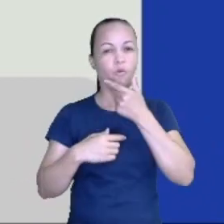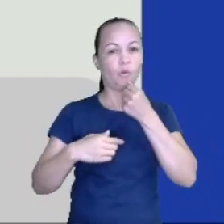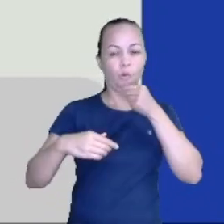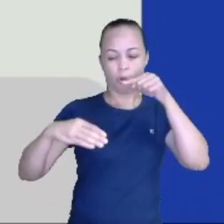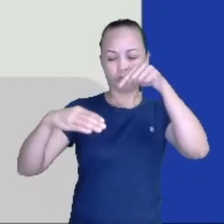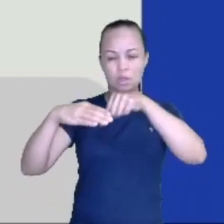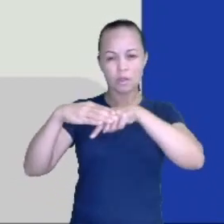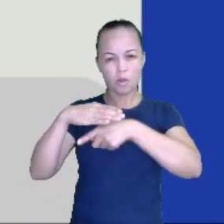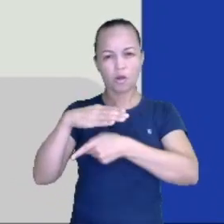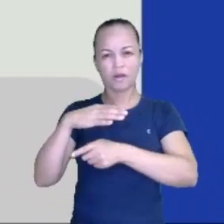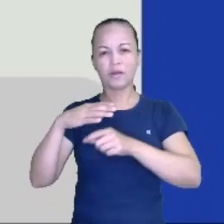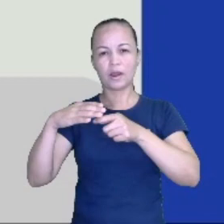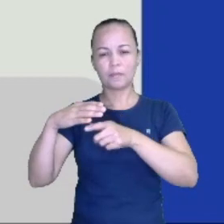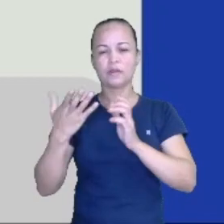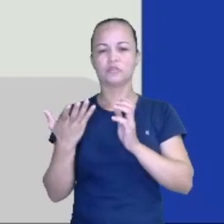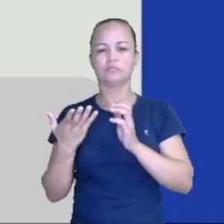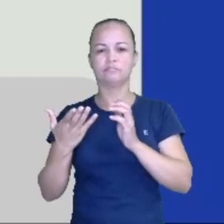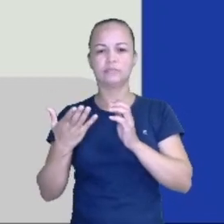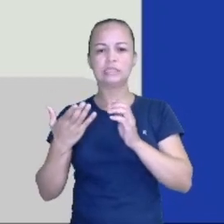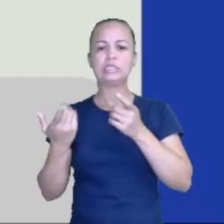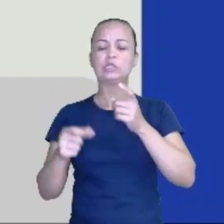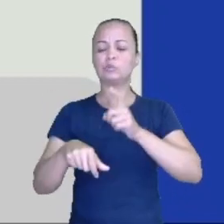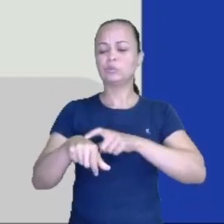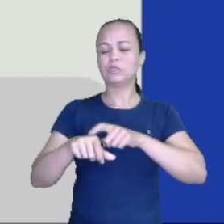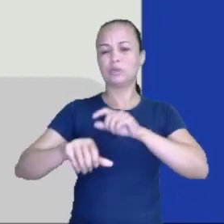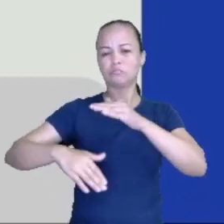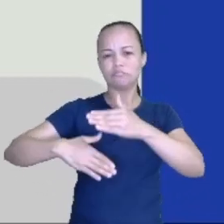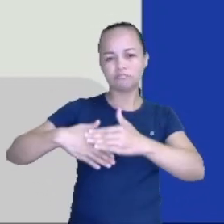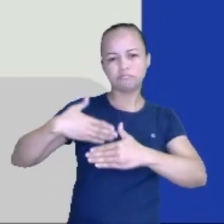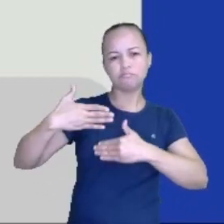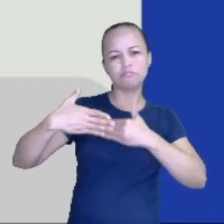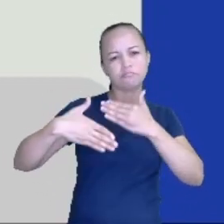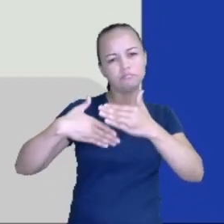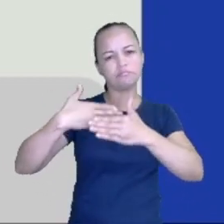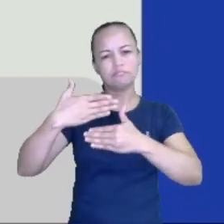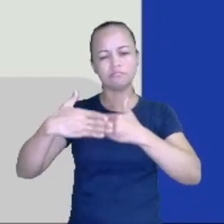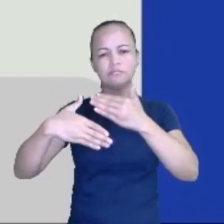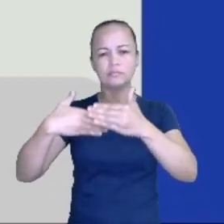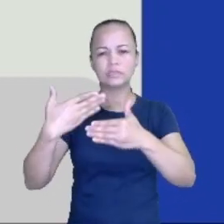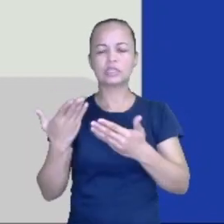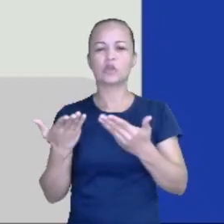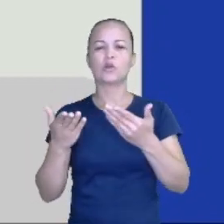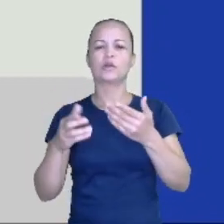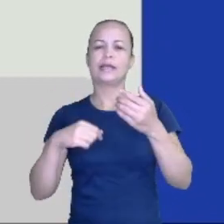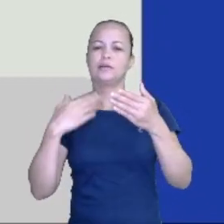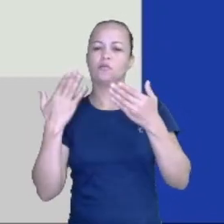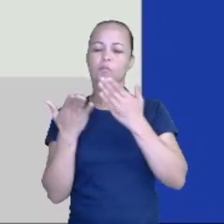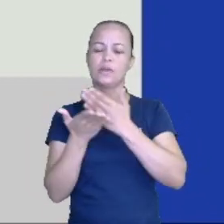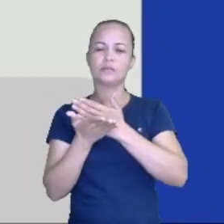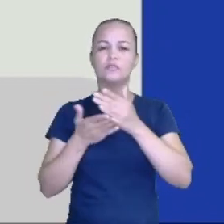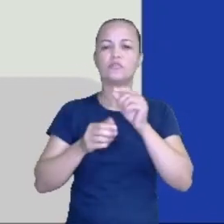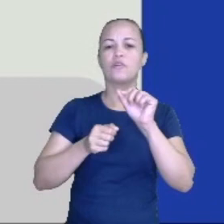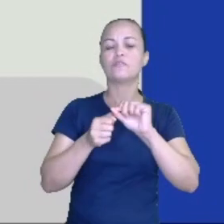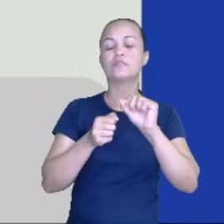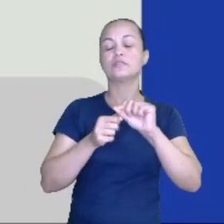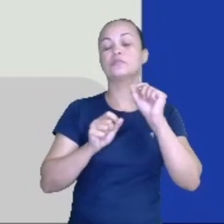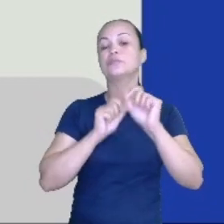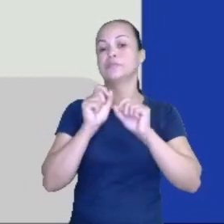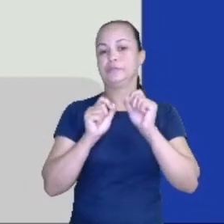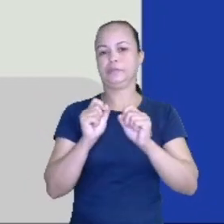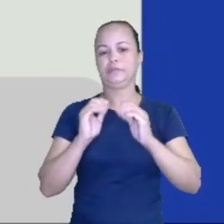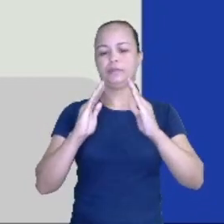foi passando, foi se construindo casas de madeira, de alvenaria, né? E aí foi